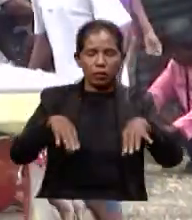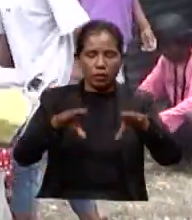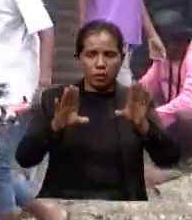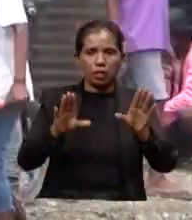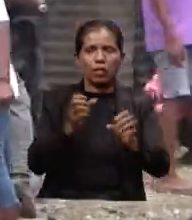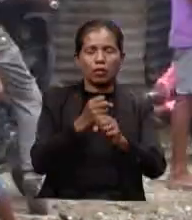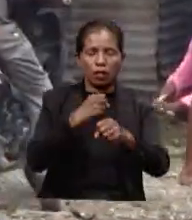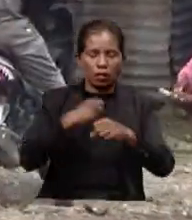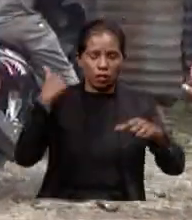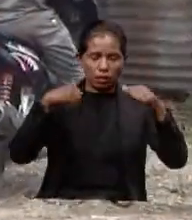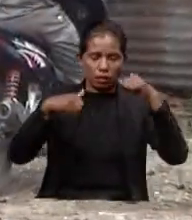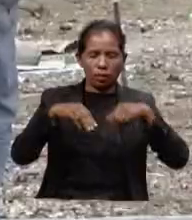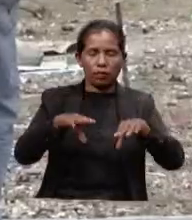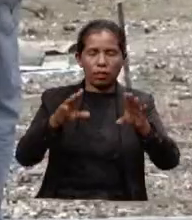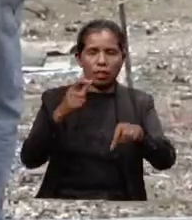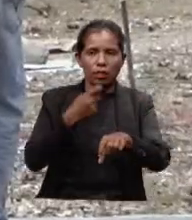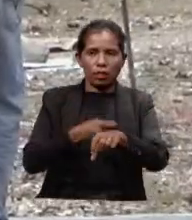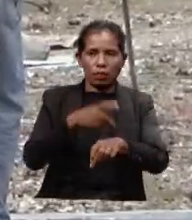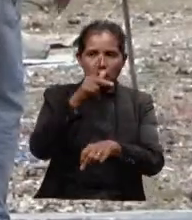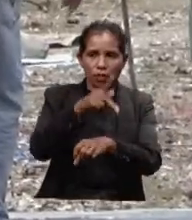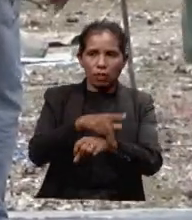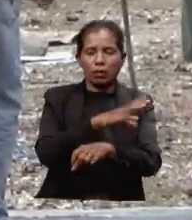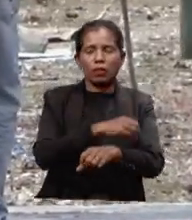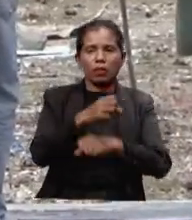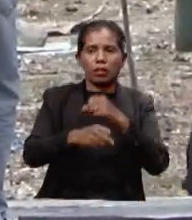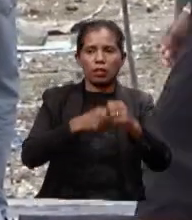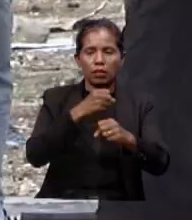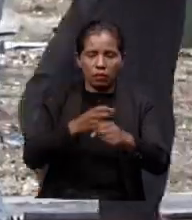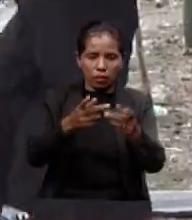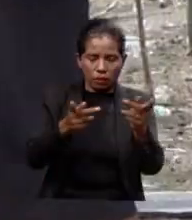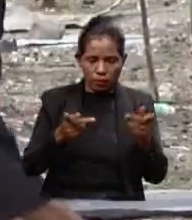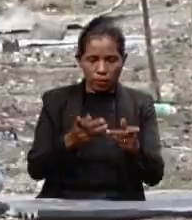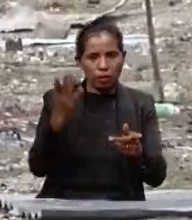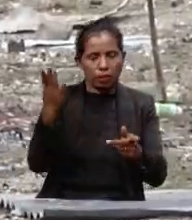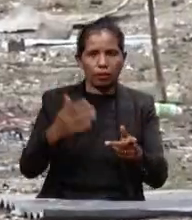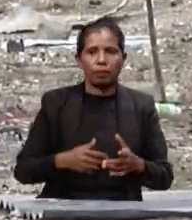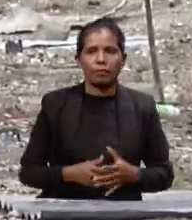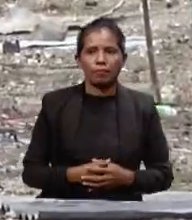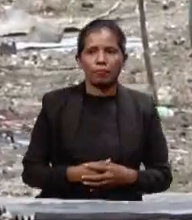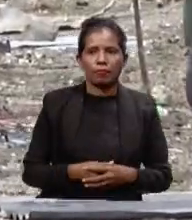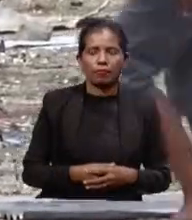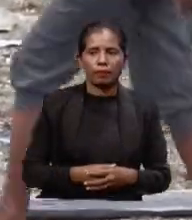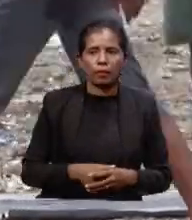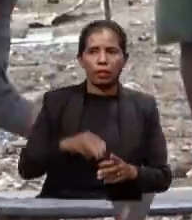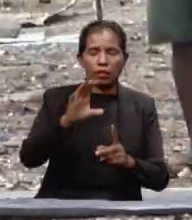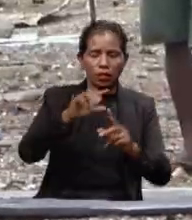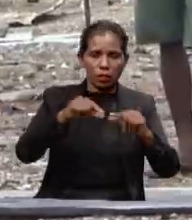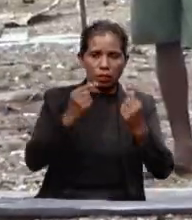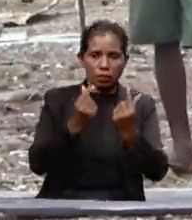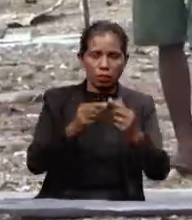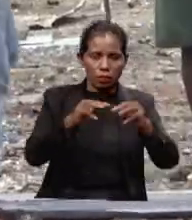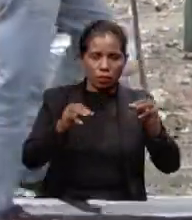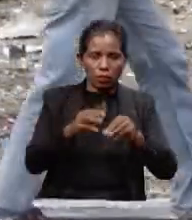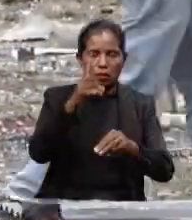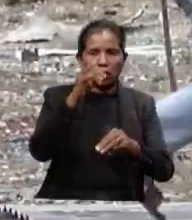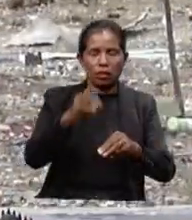halo atividade negócio, e tempo loro natal, no tinem fon, ia fatin referem. Sefe equipas estan Município de Ili,